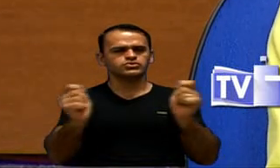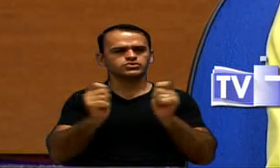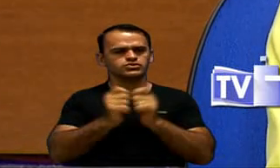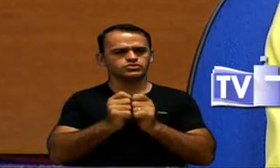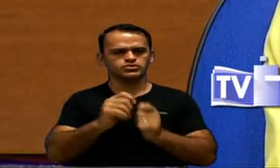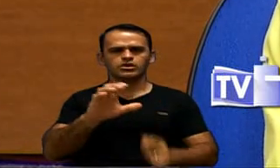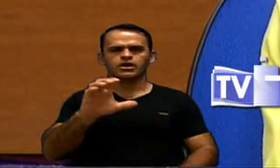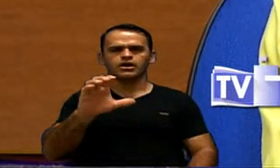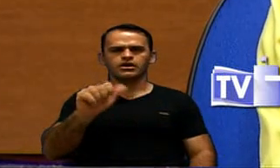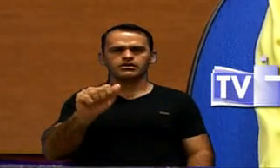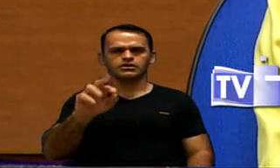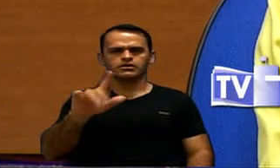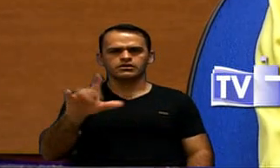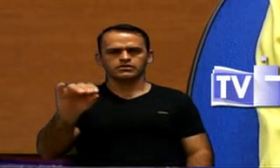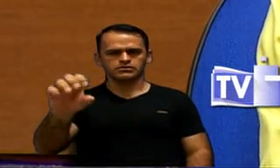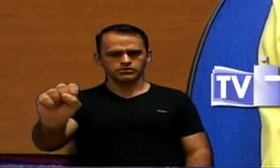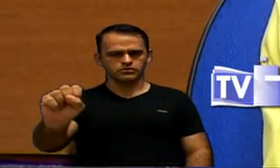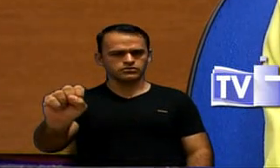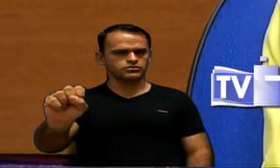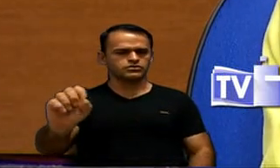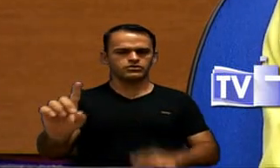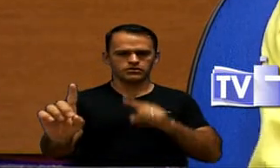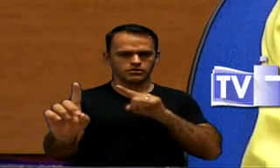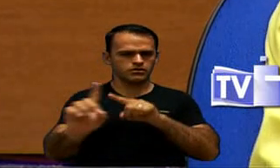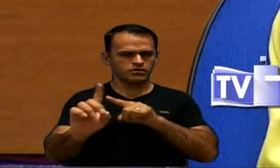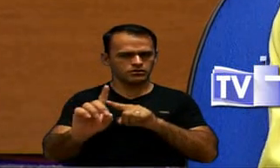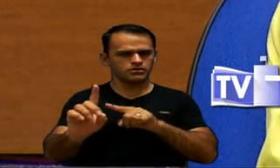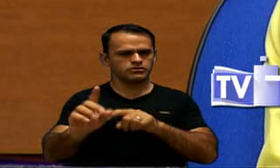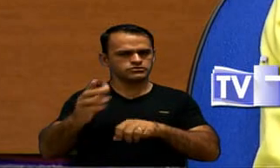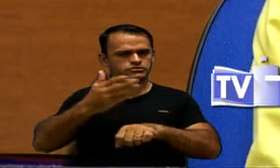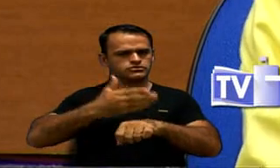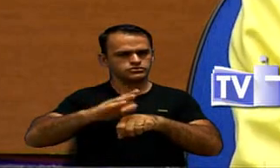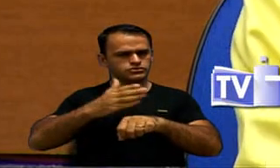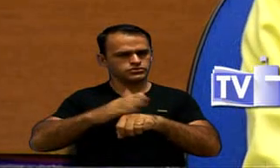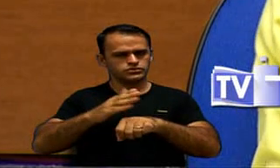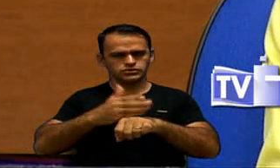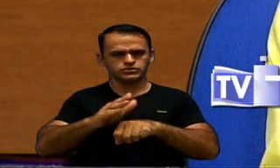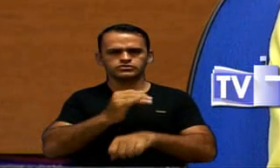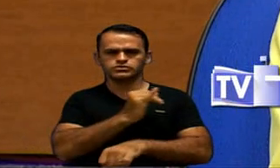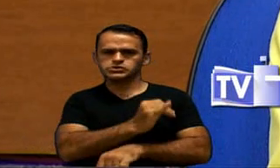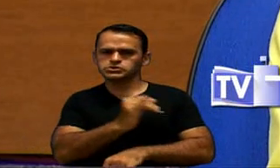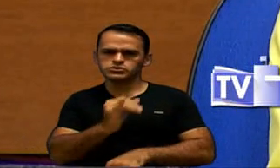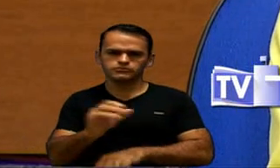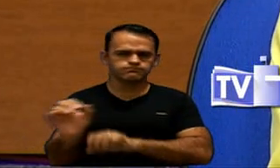também o Carlos Cavaleiro, né? Escritor de Sorocaba. Ele contribuiu, então tiveram vários